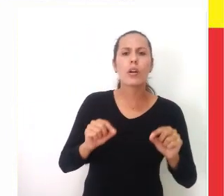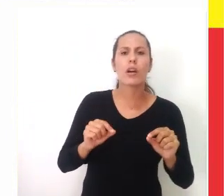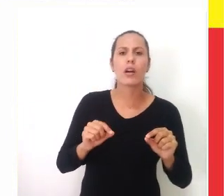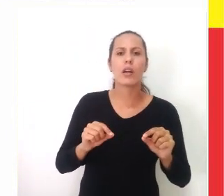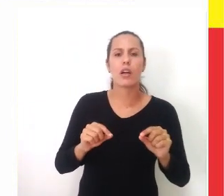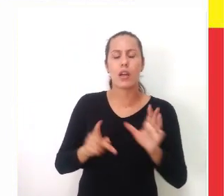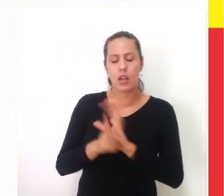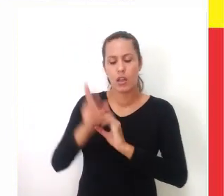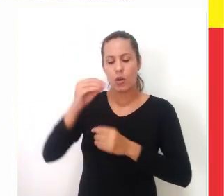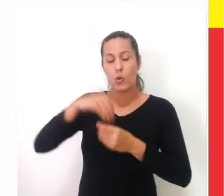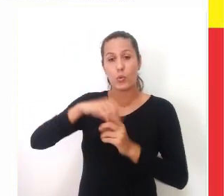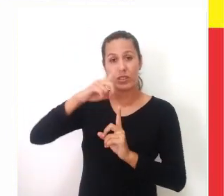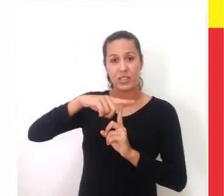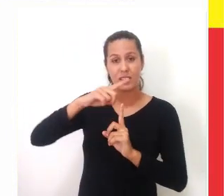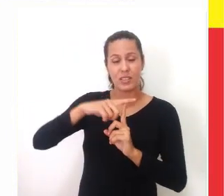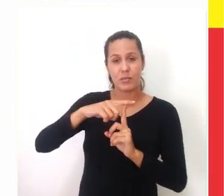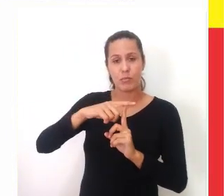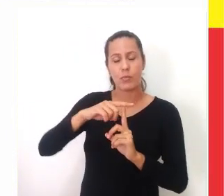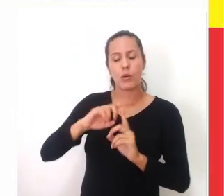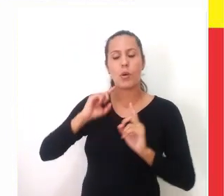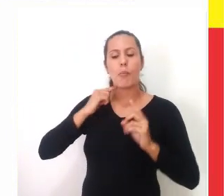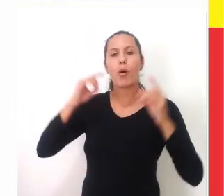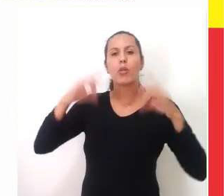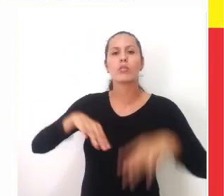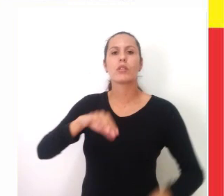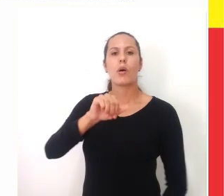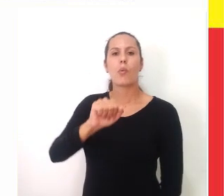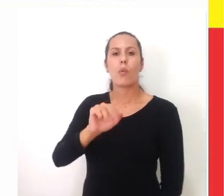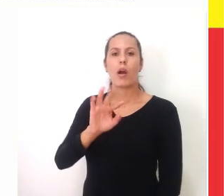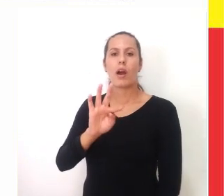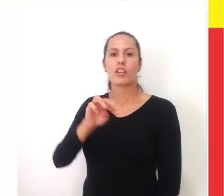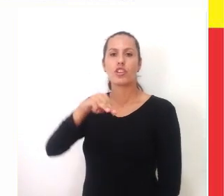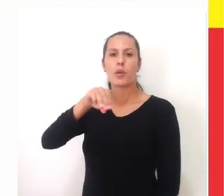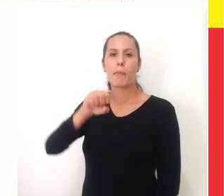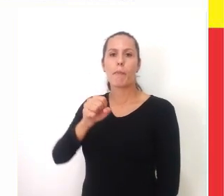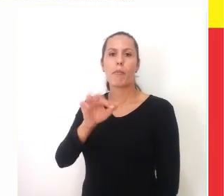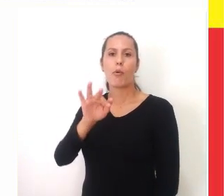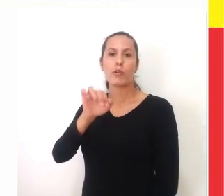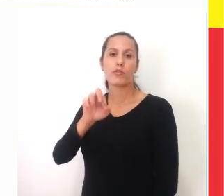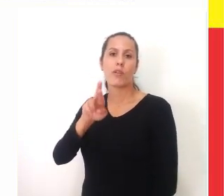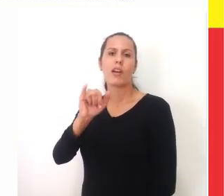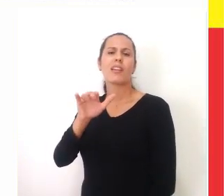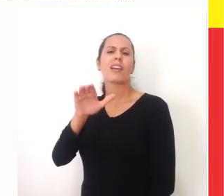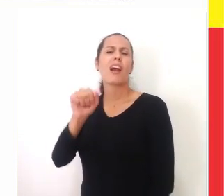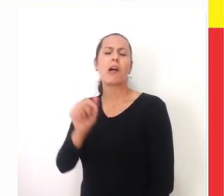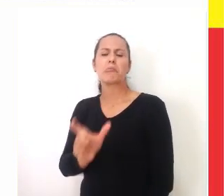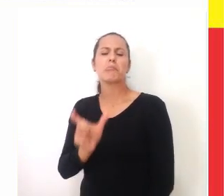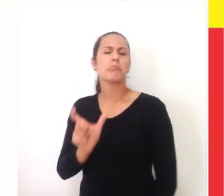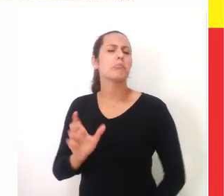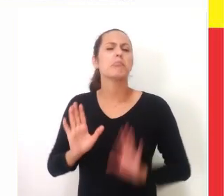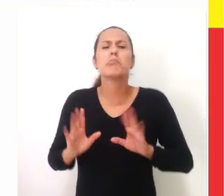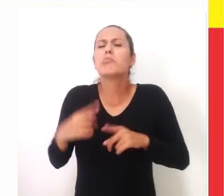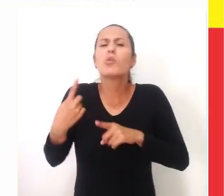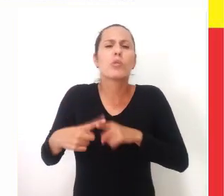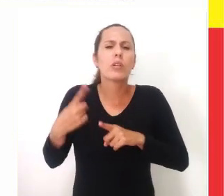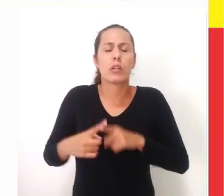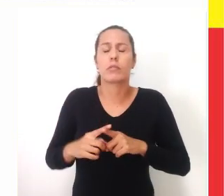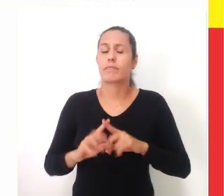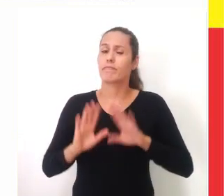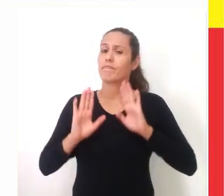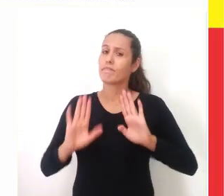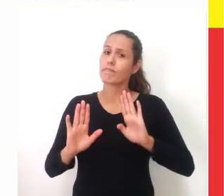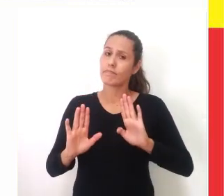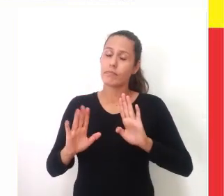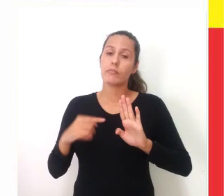poluição atmosférica, tá certo? Por que, Dantas? Porque como